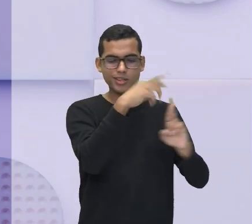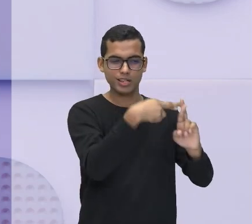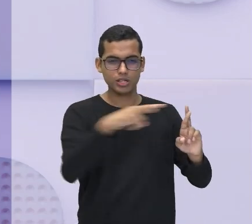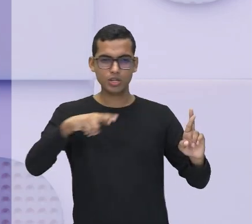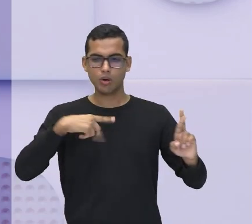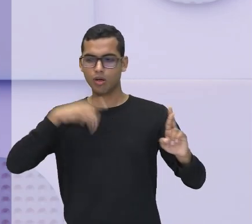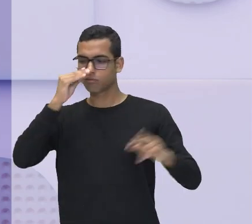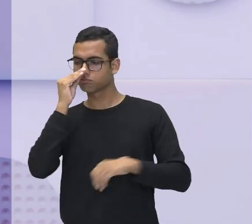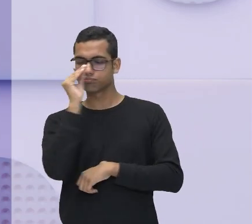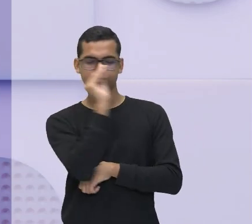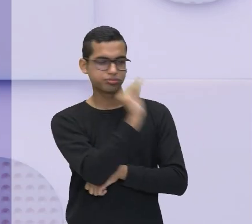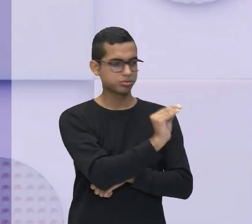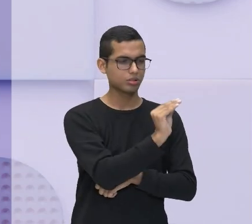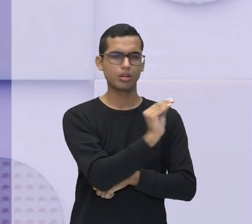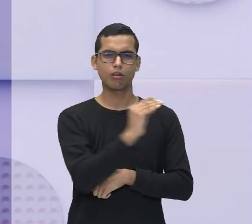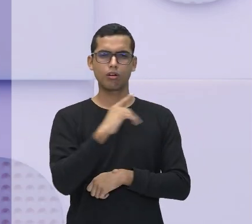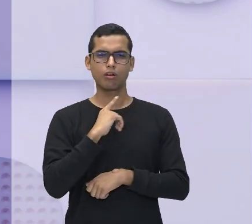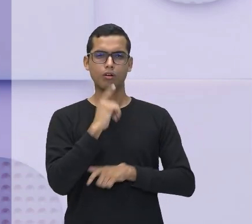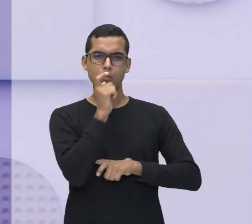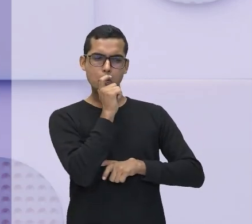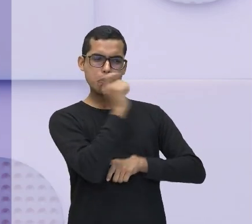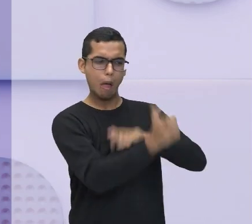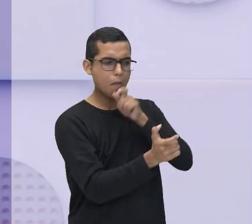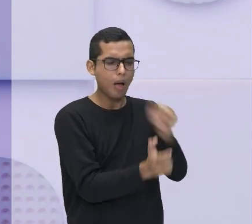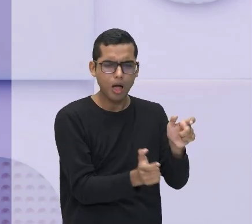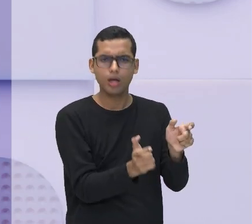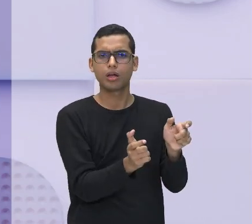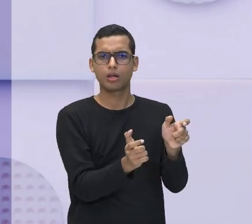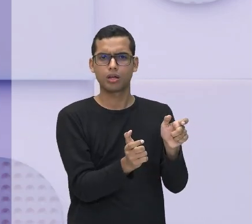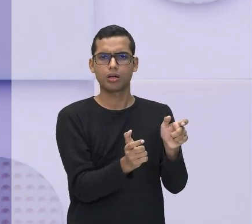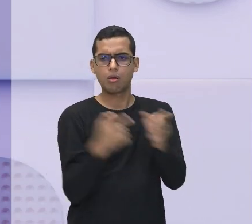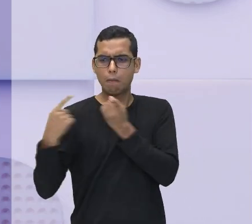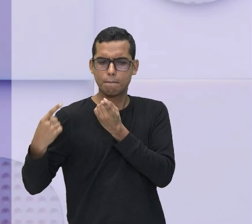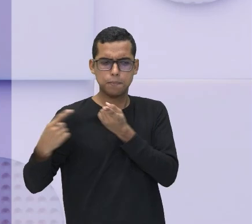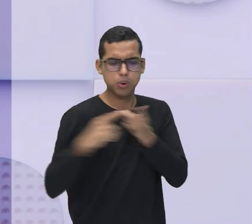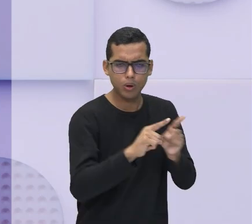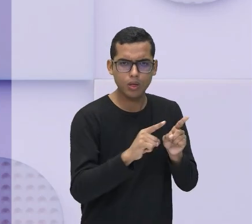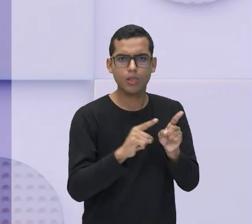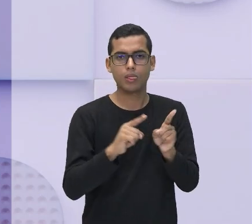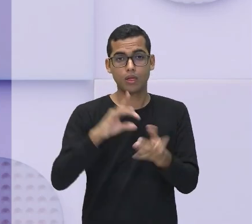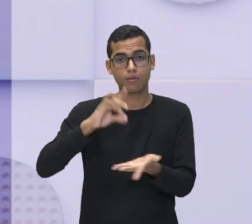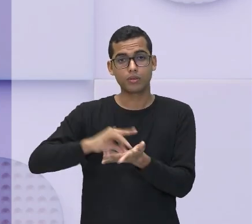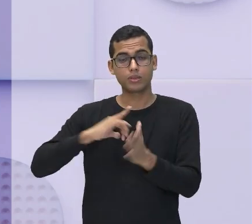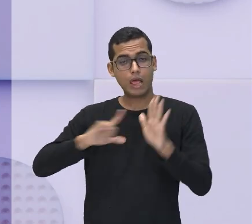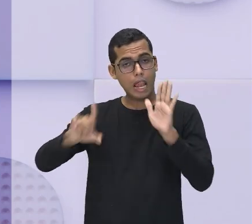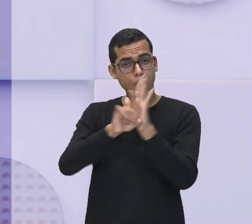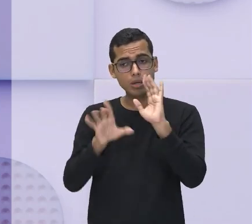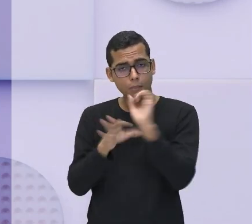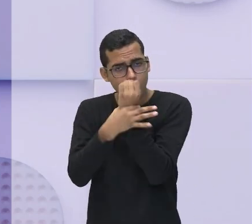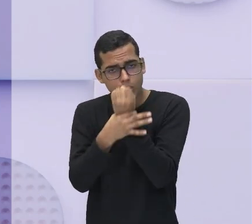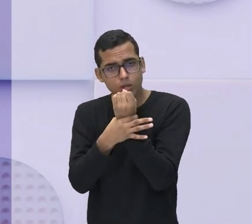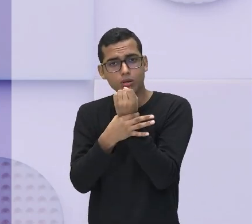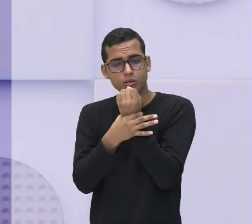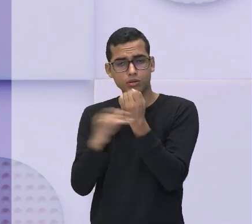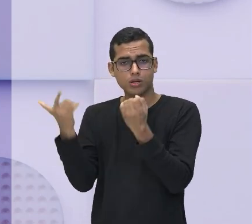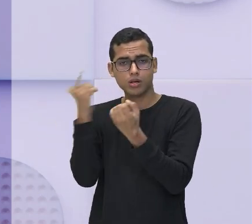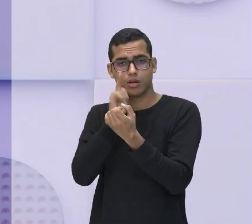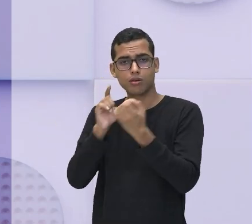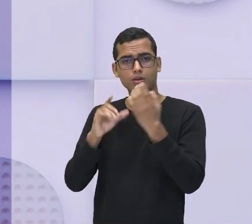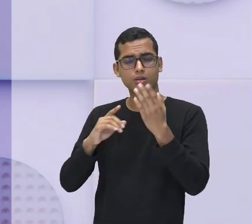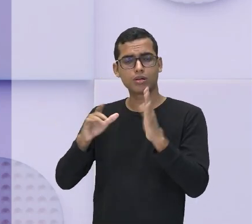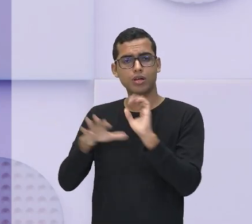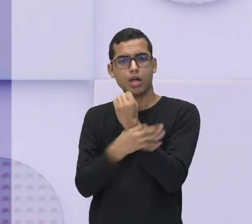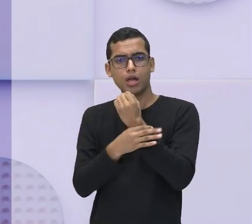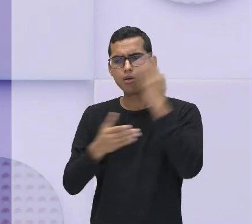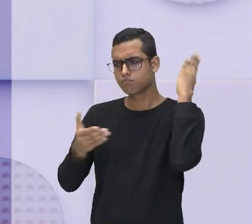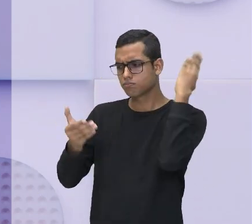palavras que ofendem a religião do próximo. É muito importante que a gente aprenda a respeitar. Se a gente